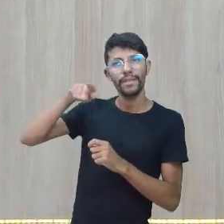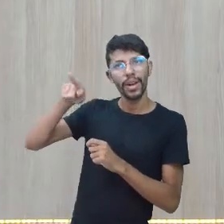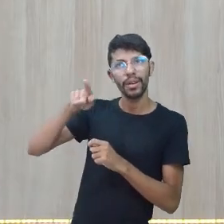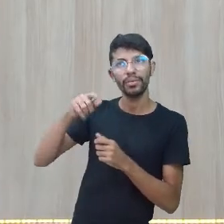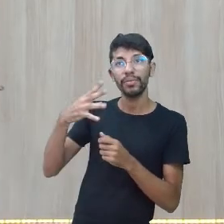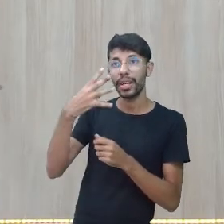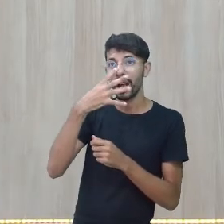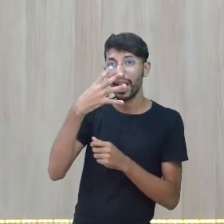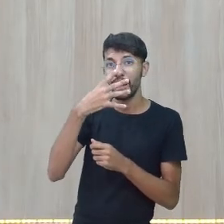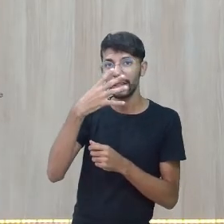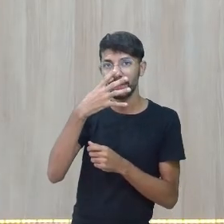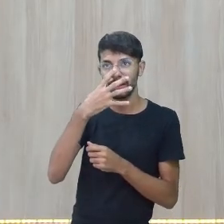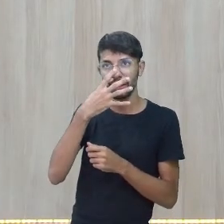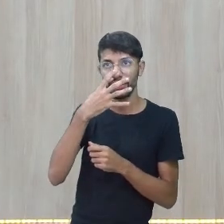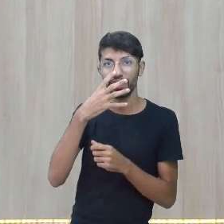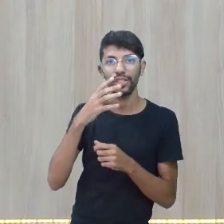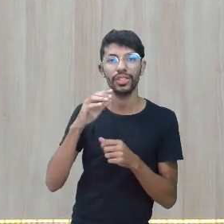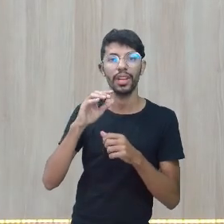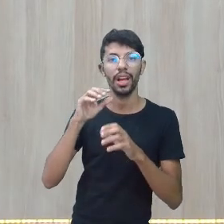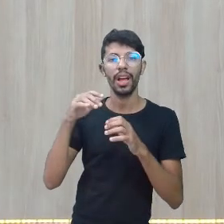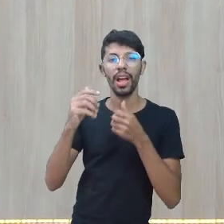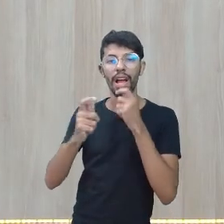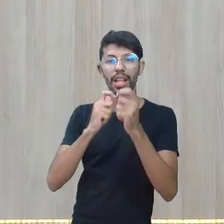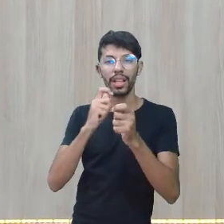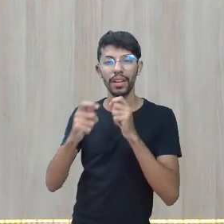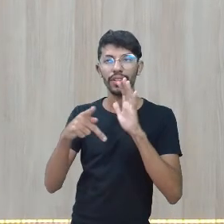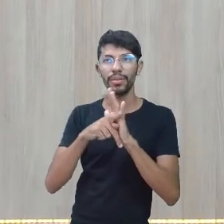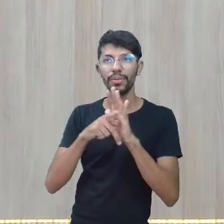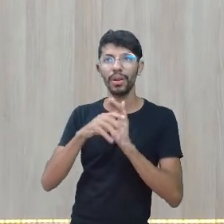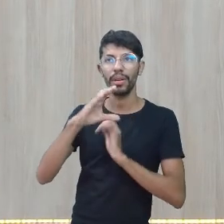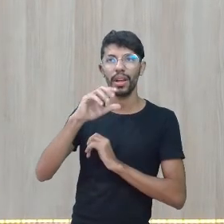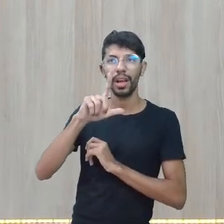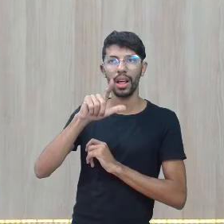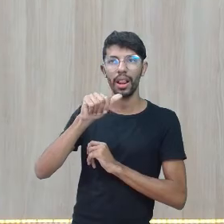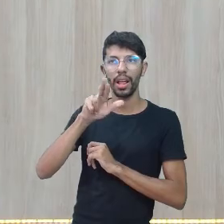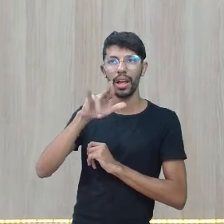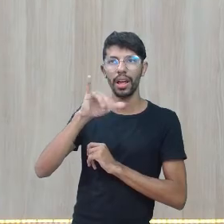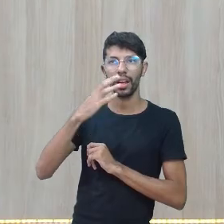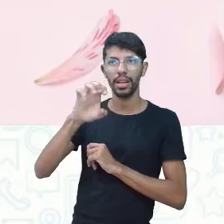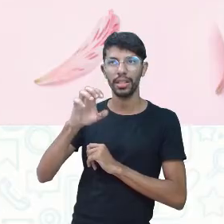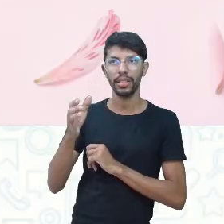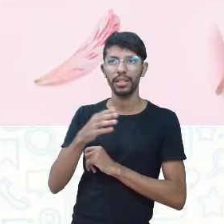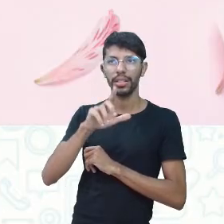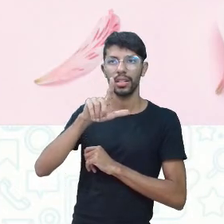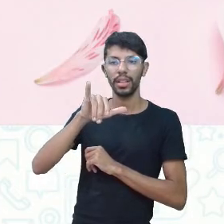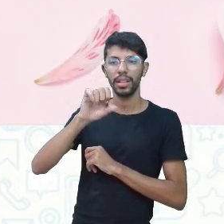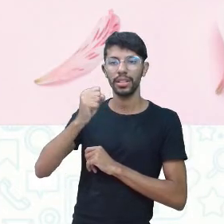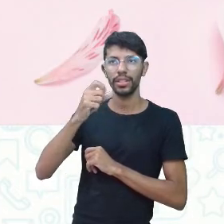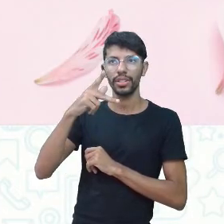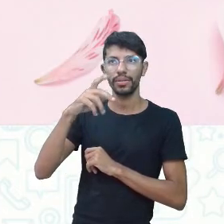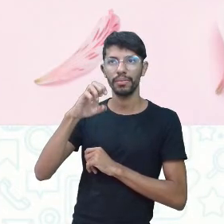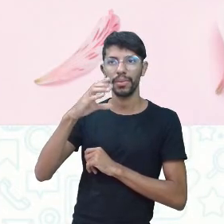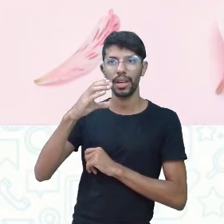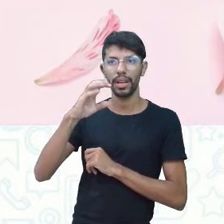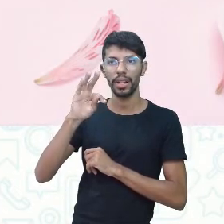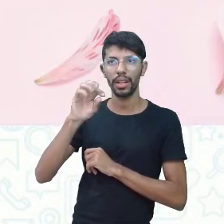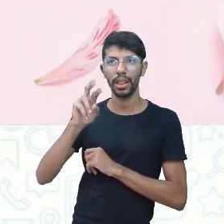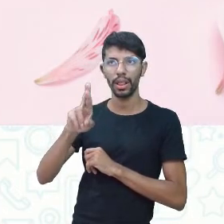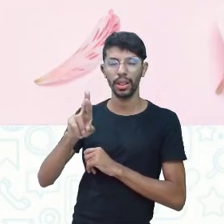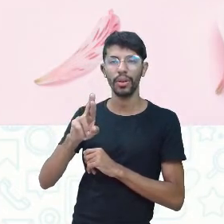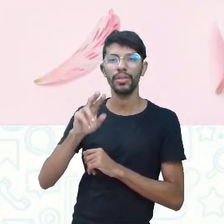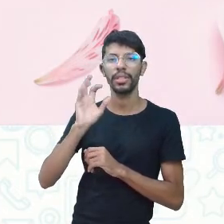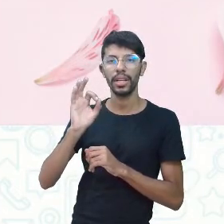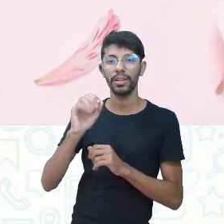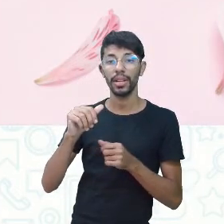e assistam a entrevista da Clarice Lispector, tá certo? É uma entrevista fantástica, que ela dá um pouco antes da morte e é muito